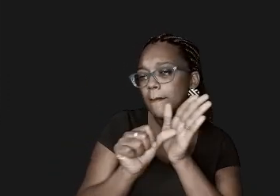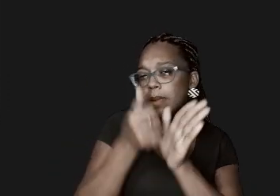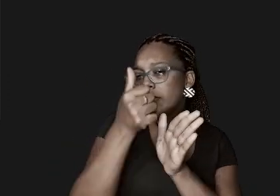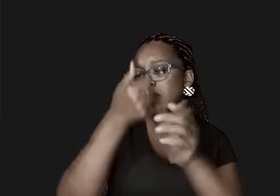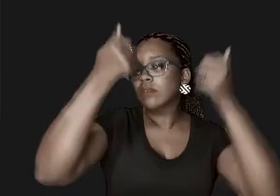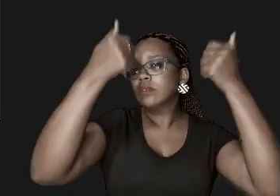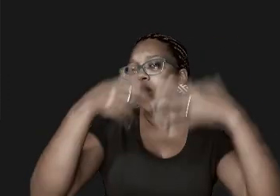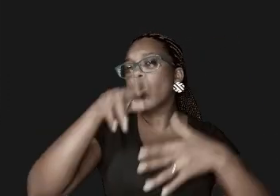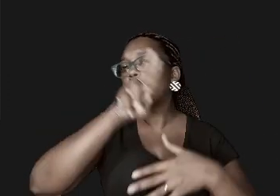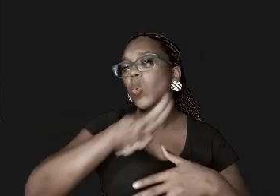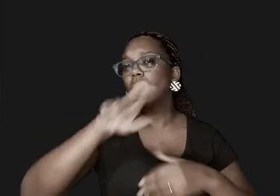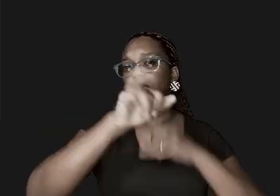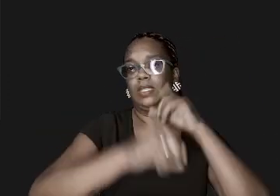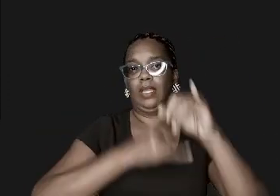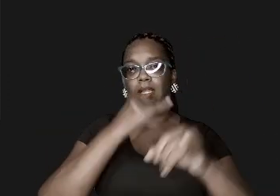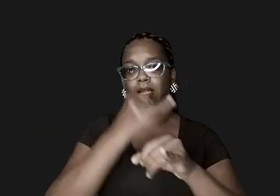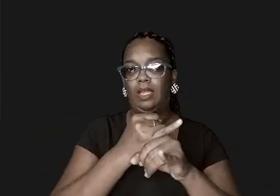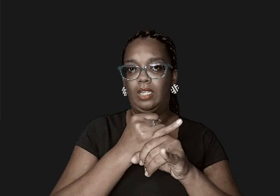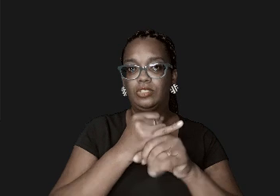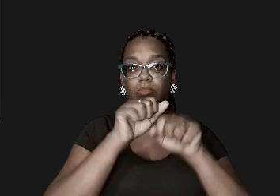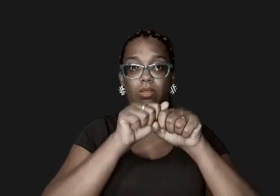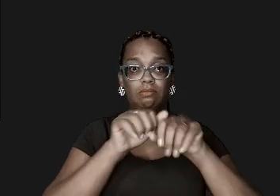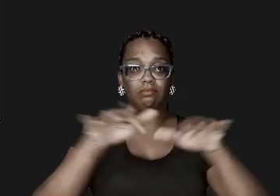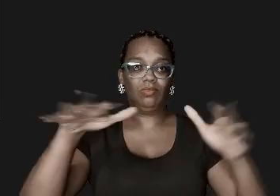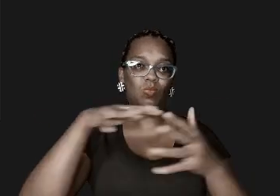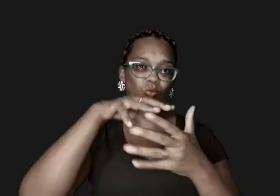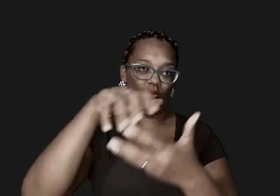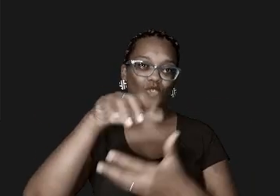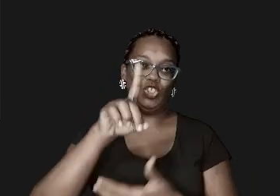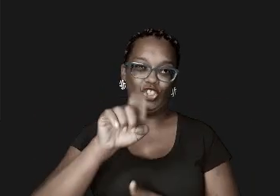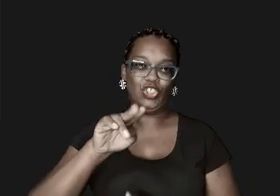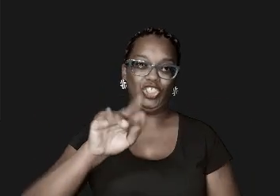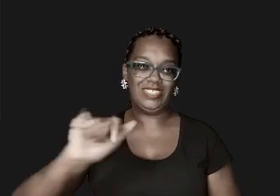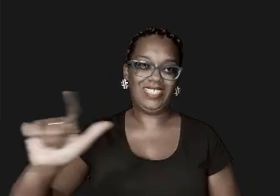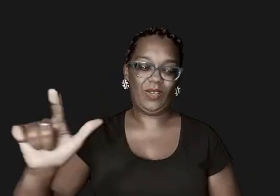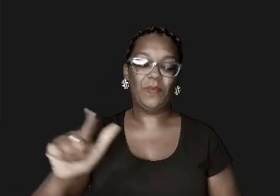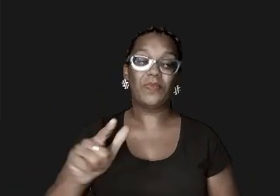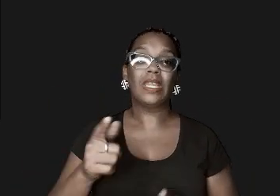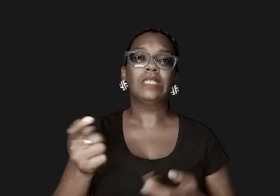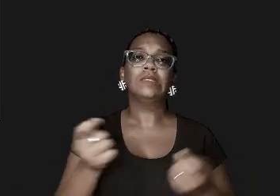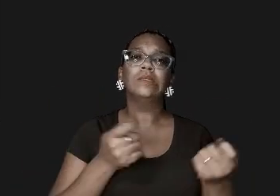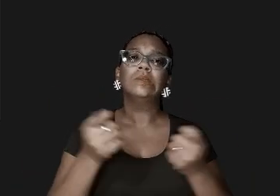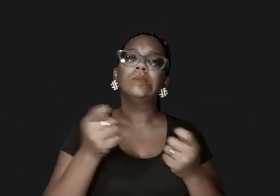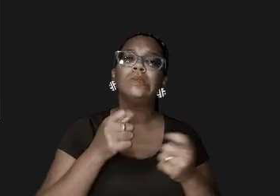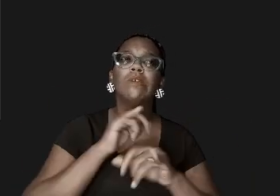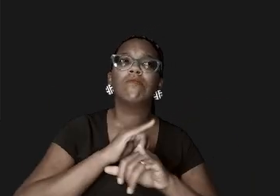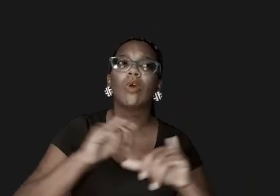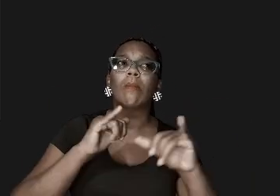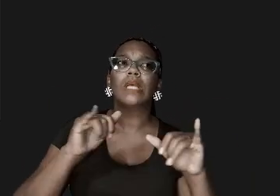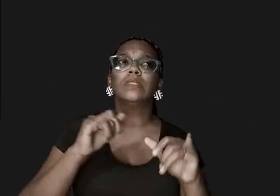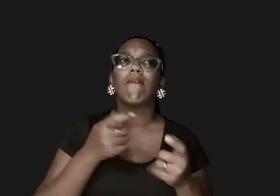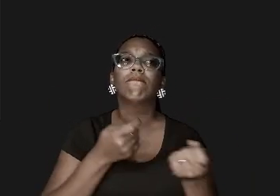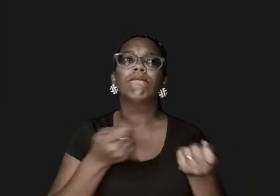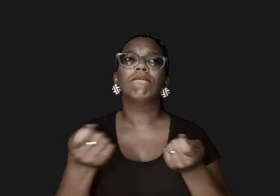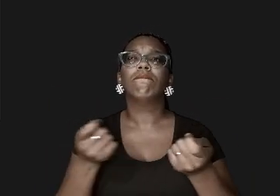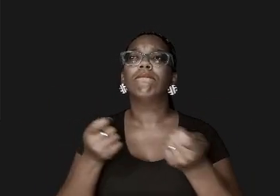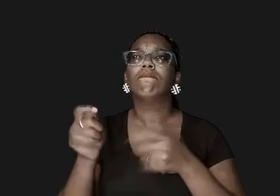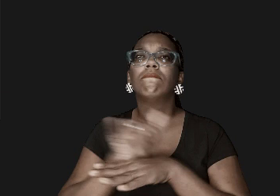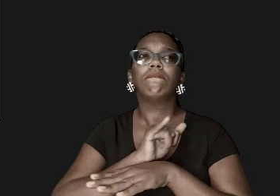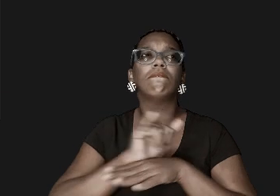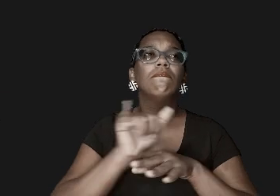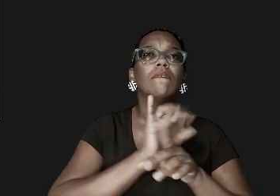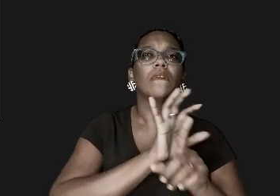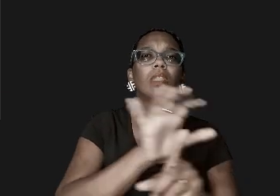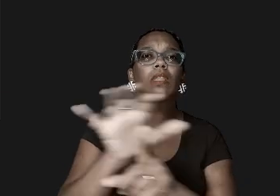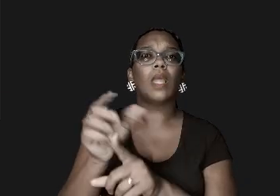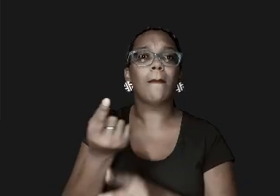626 a gente talvez tenha na minha busca é o primeiro caso em que se fala do uso da internet vai falar